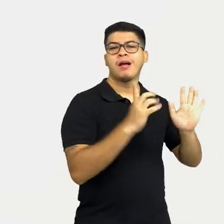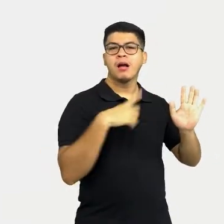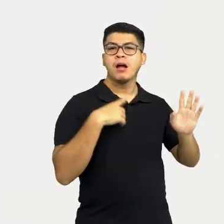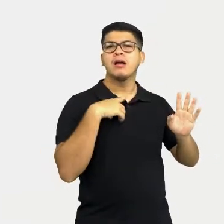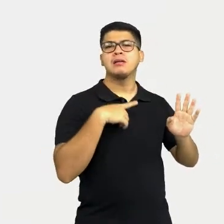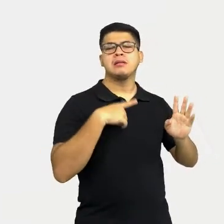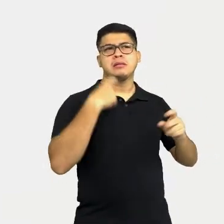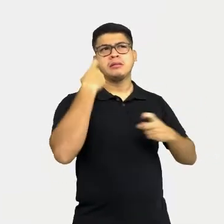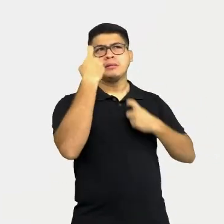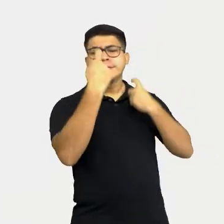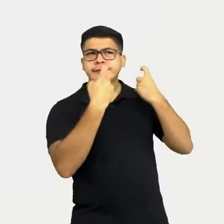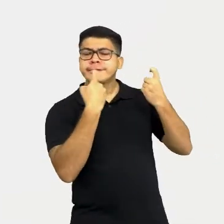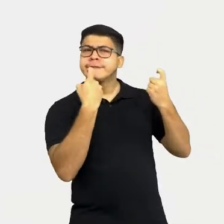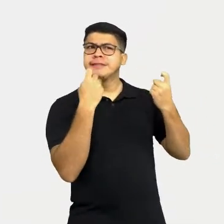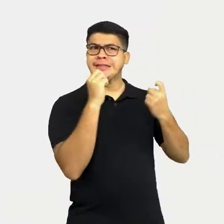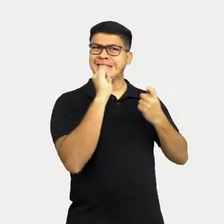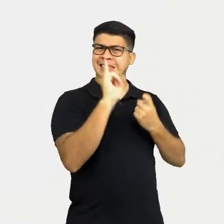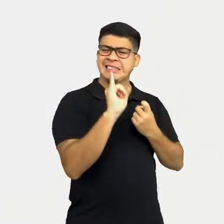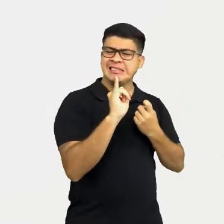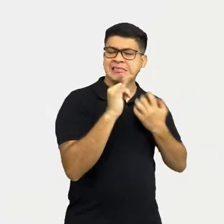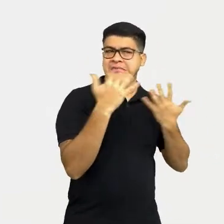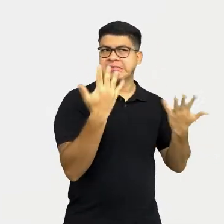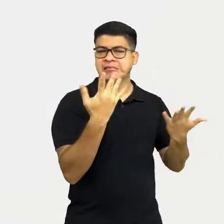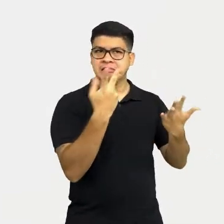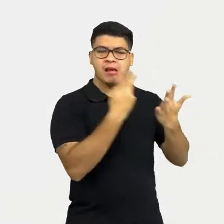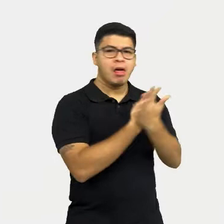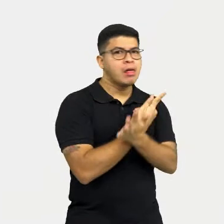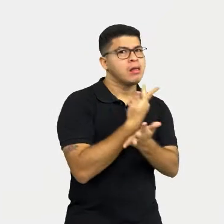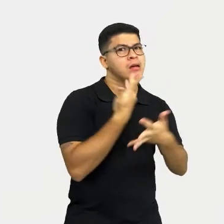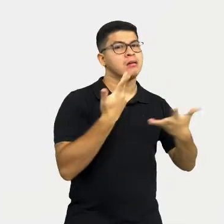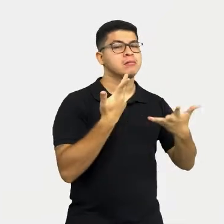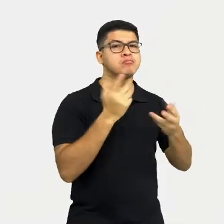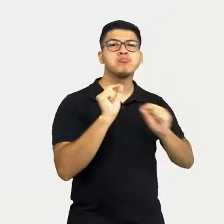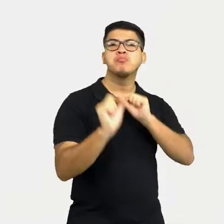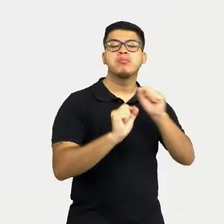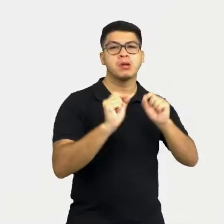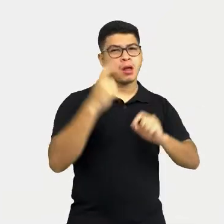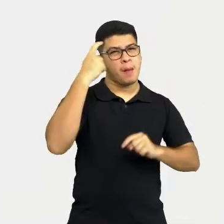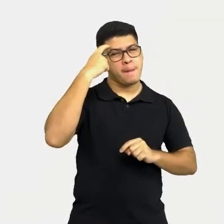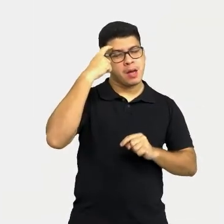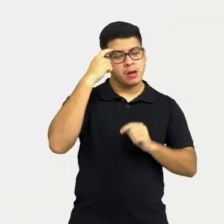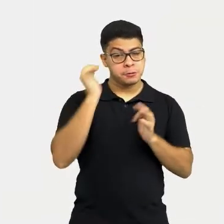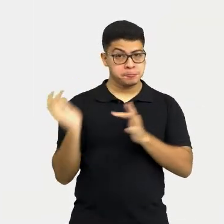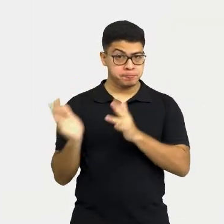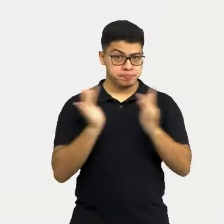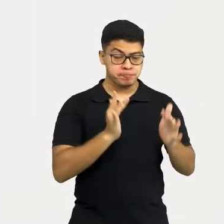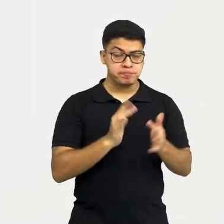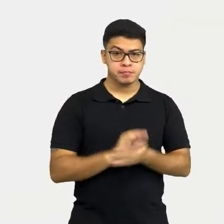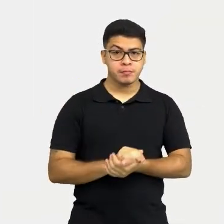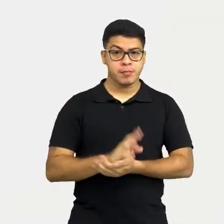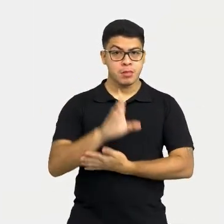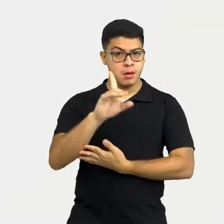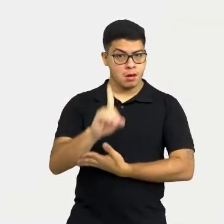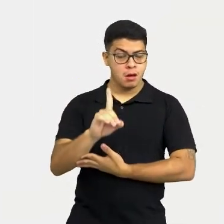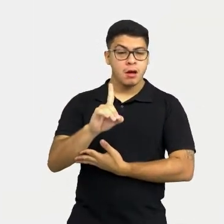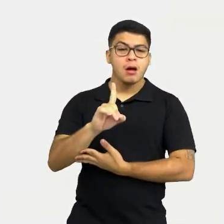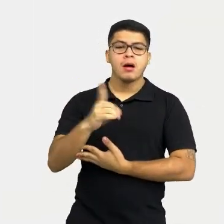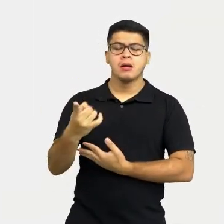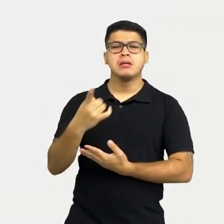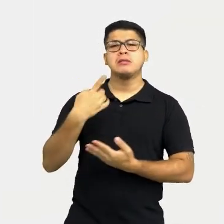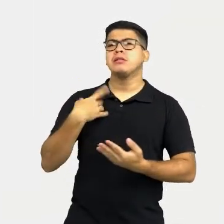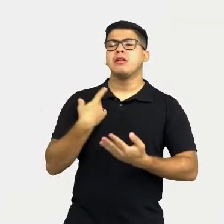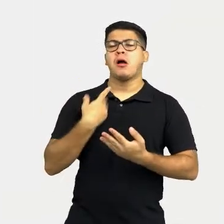de incerteza dentro da nossa vida, do nosso pensamento em si. A letra D diz o quê? A descrença na